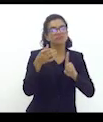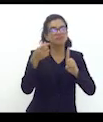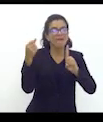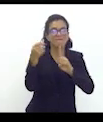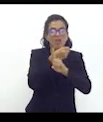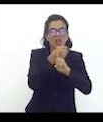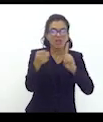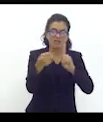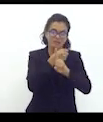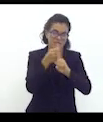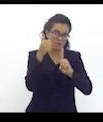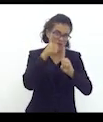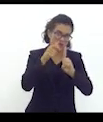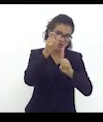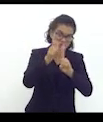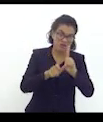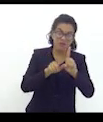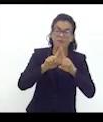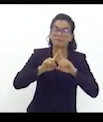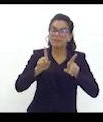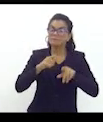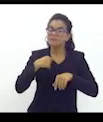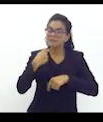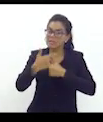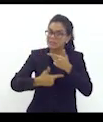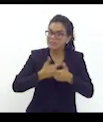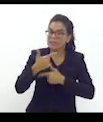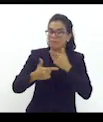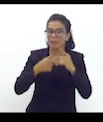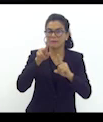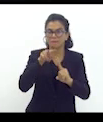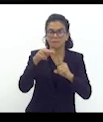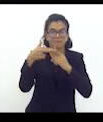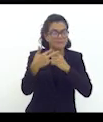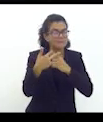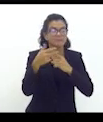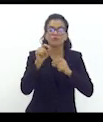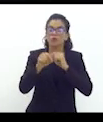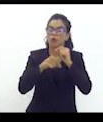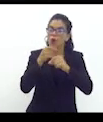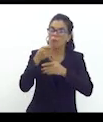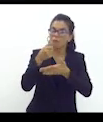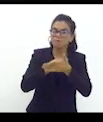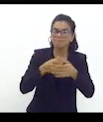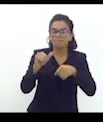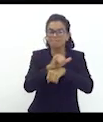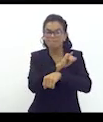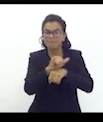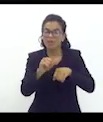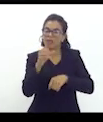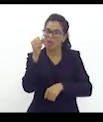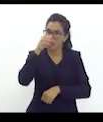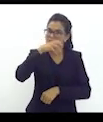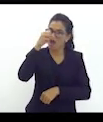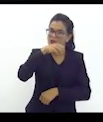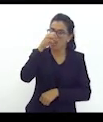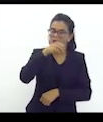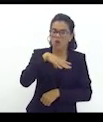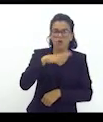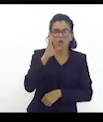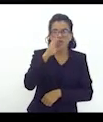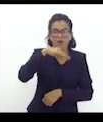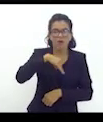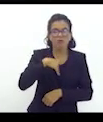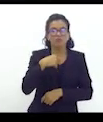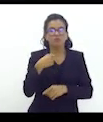o que se comemorar, mas há o que se trabalhar na perspectiva do enfrentamento dessa crueldade que é a violência contra a mulher,